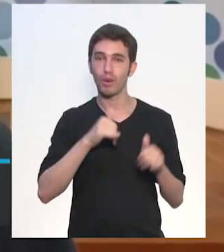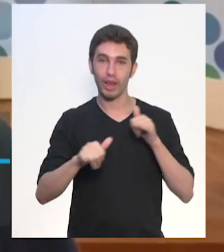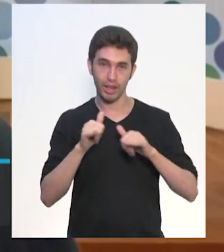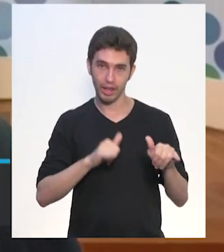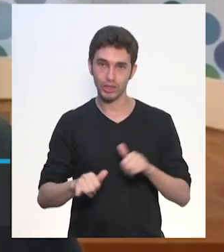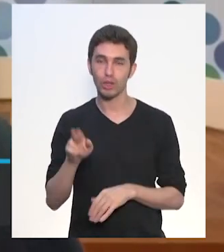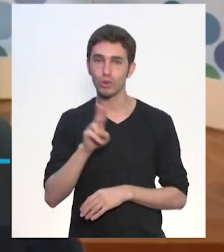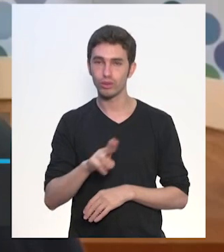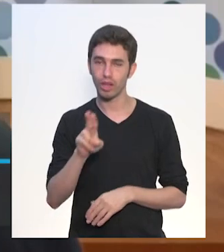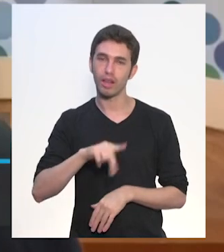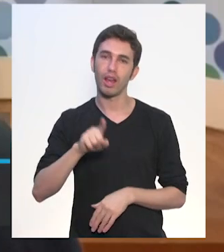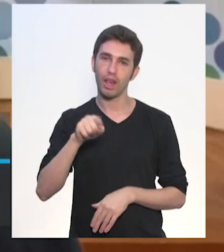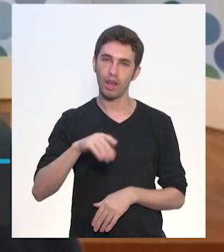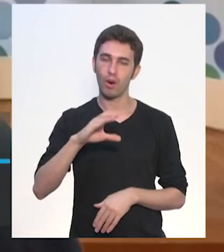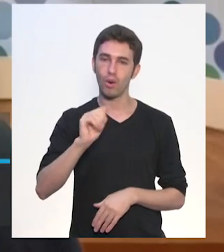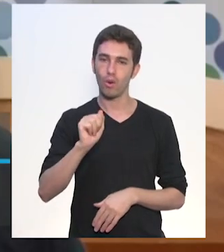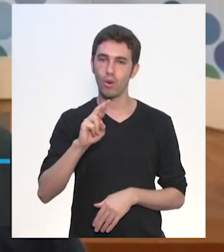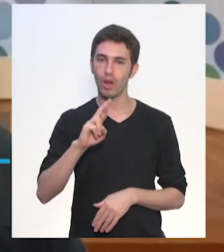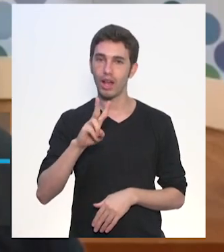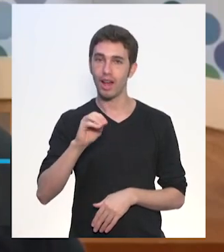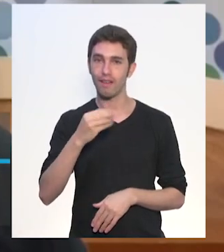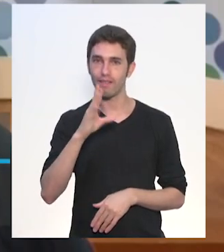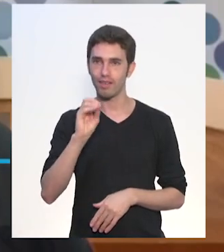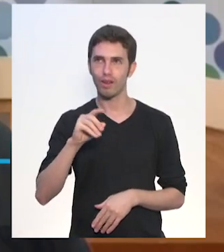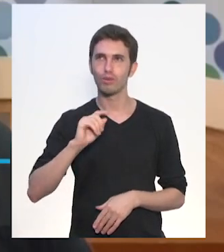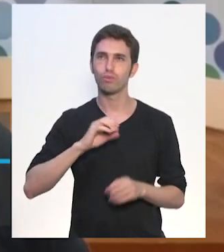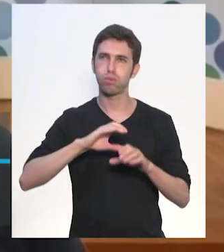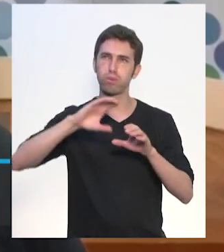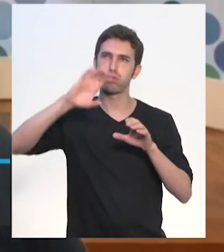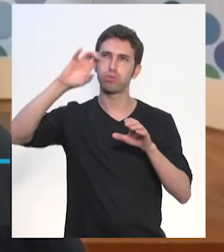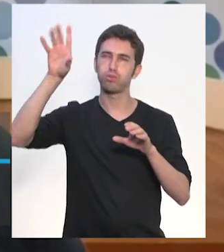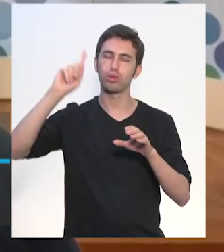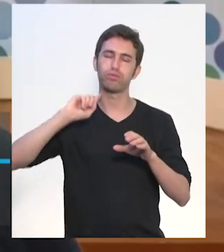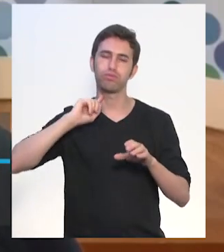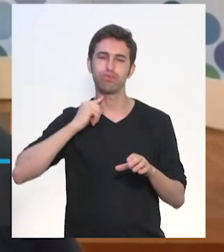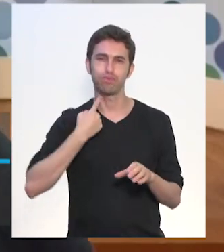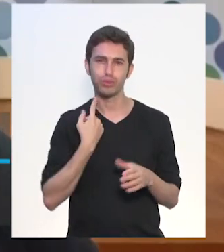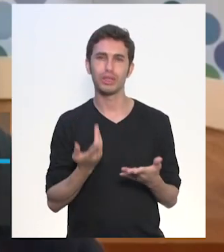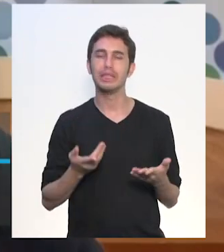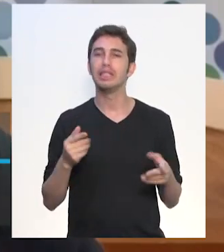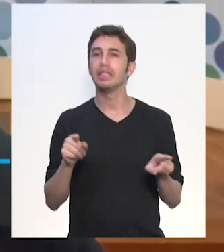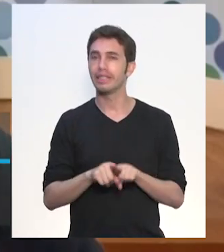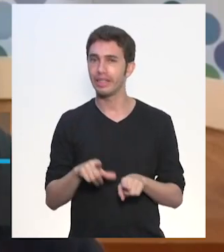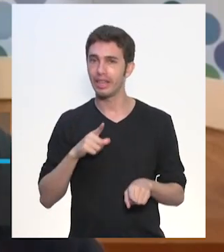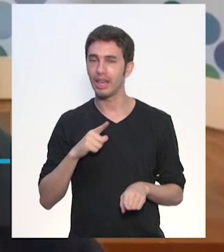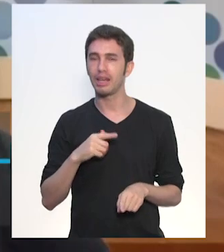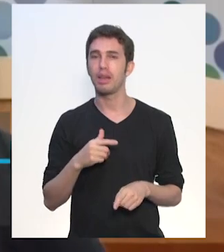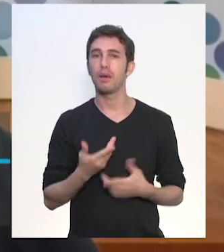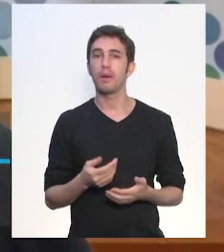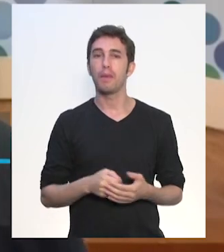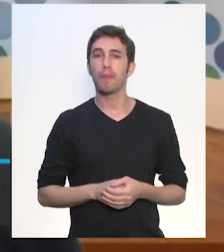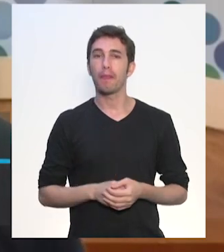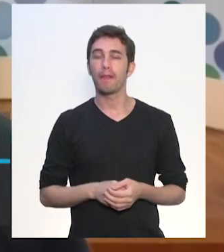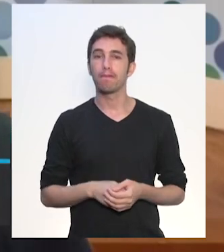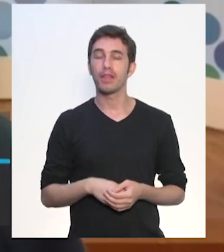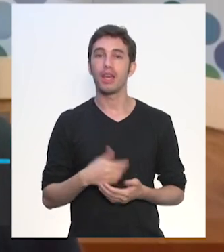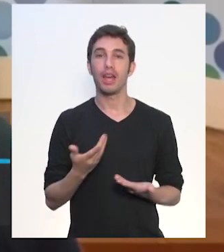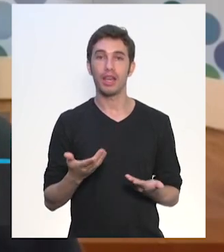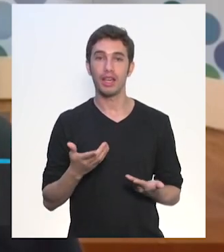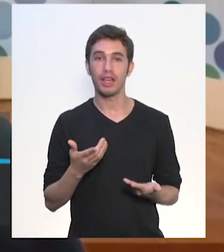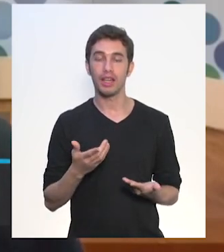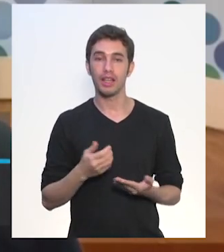energia, carvão mineral, extremamente poluente, derivado aí do combustível fóssil, o que fazia, né, claramente